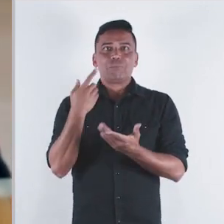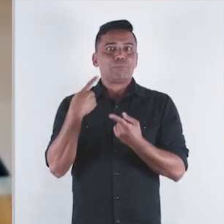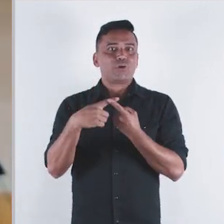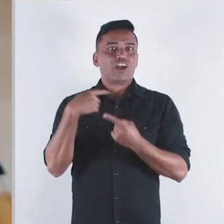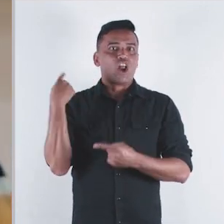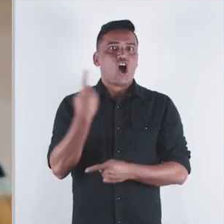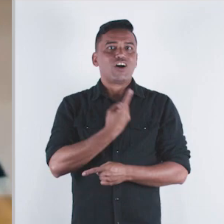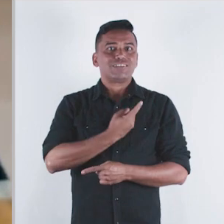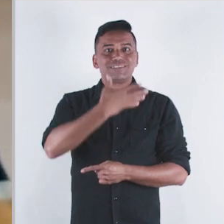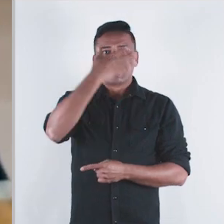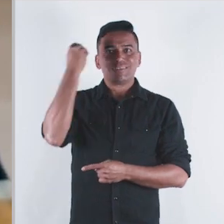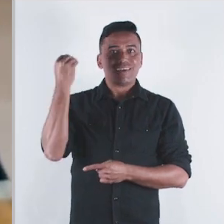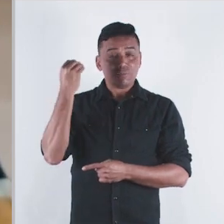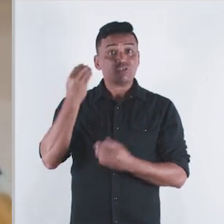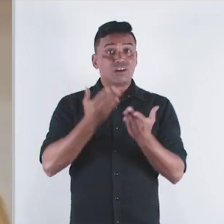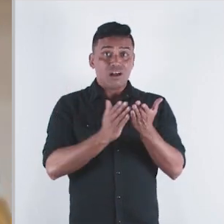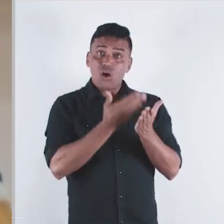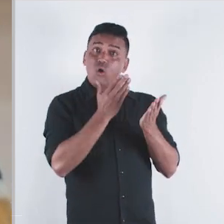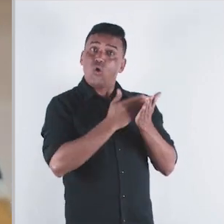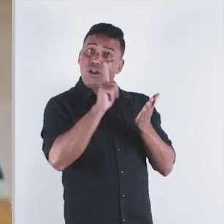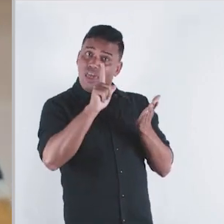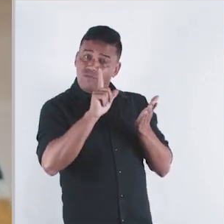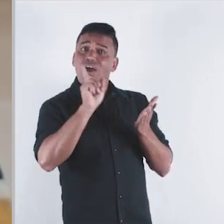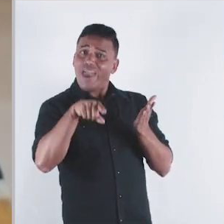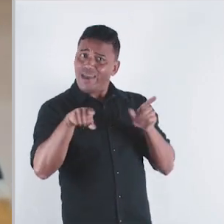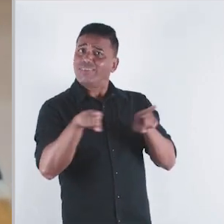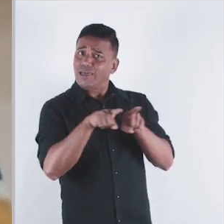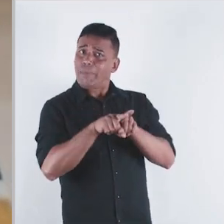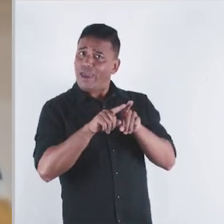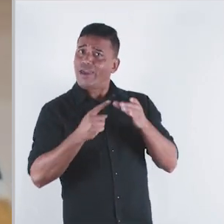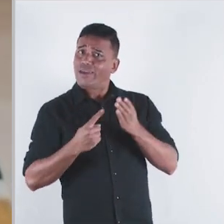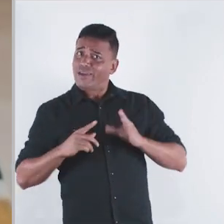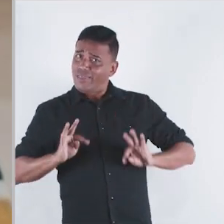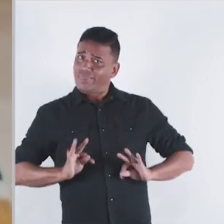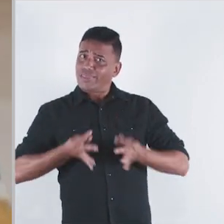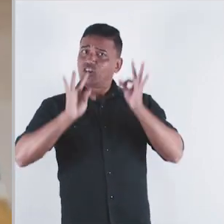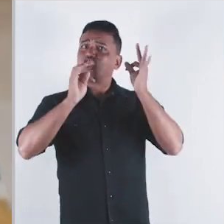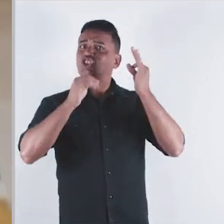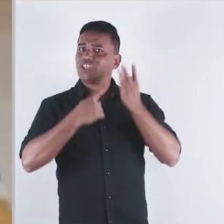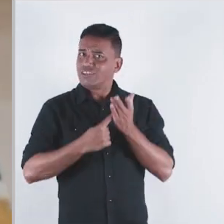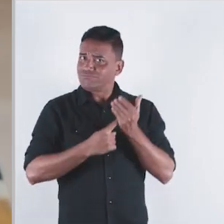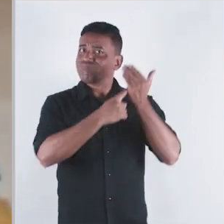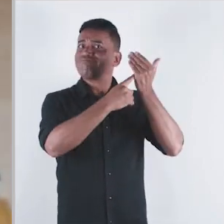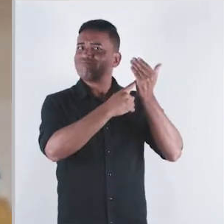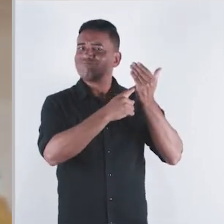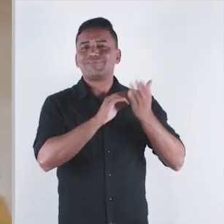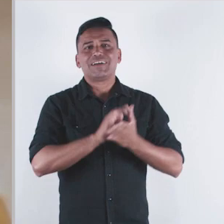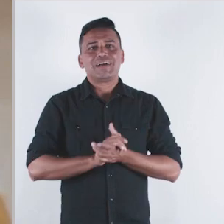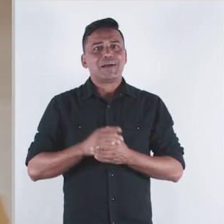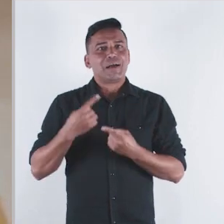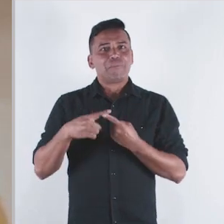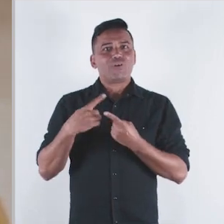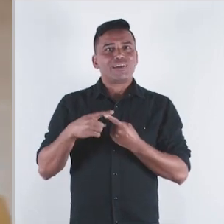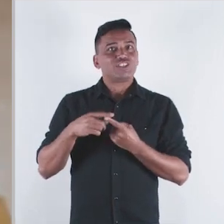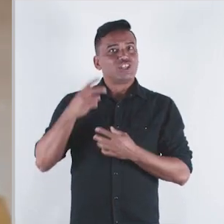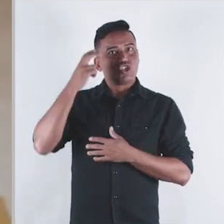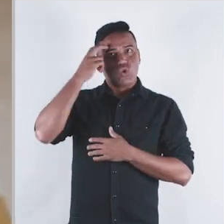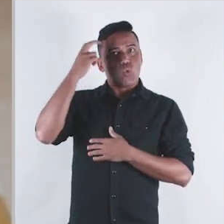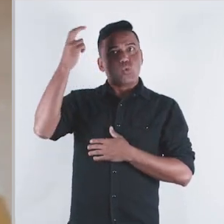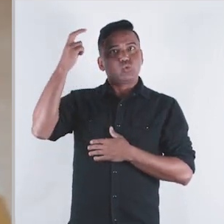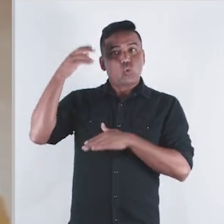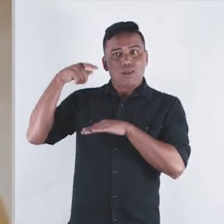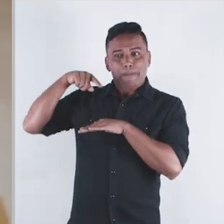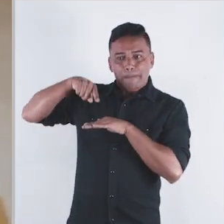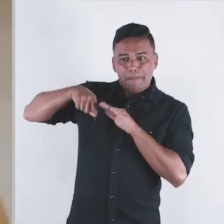o livro é uma tecnologia, né? A gente está tão imerso nessa cultura, que é a cultura